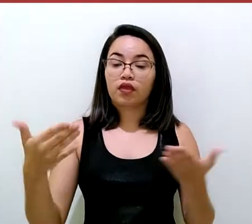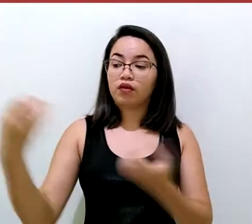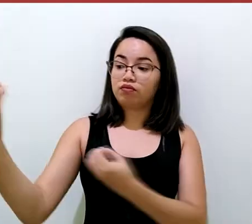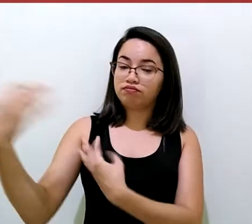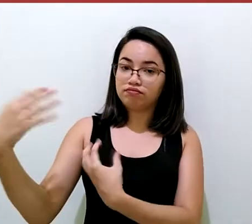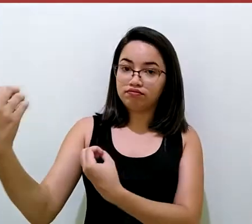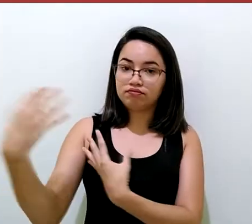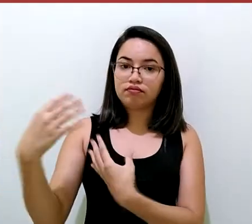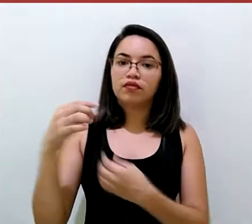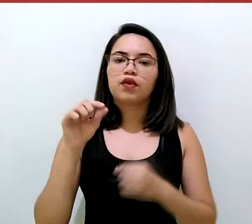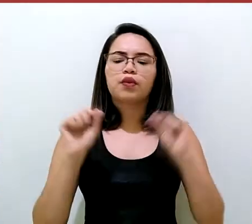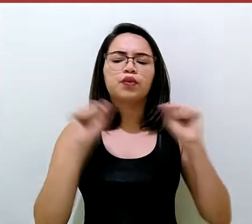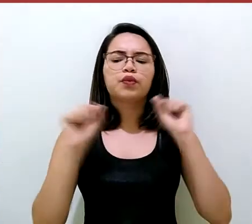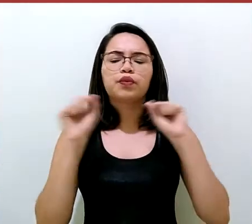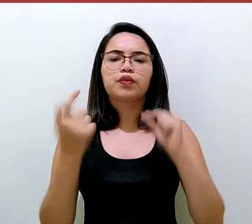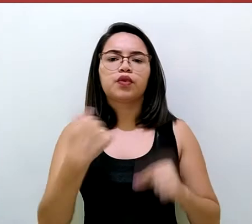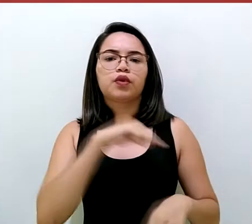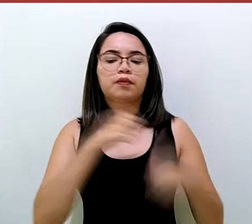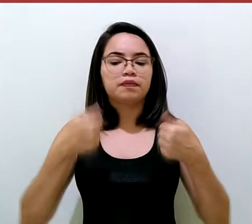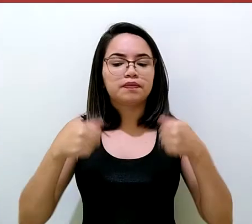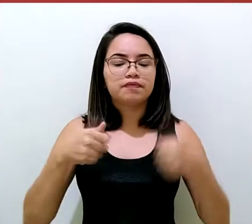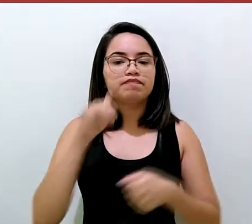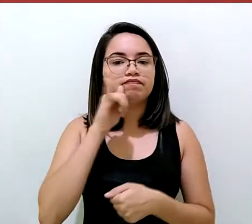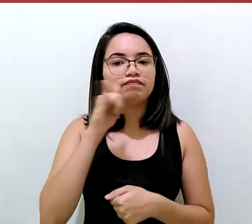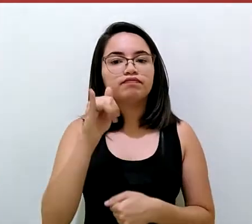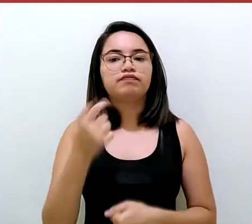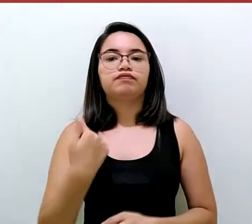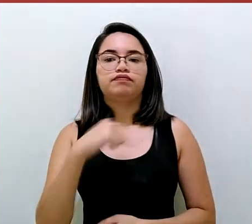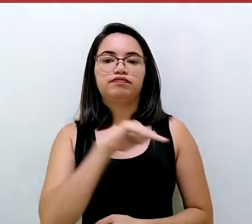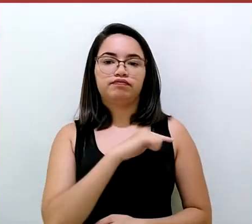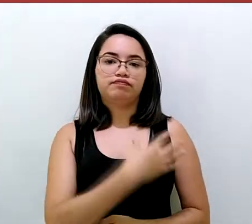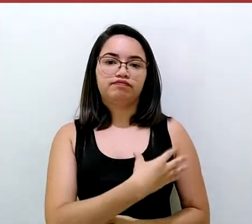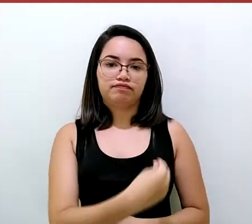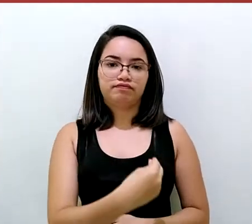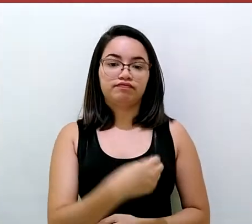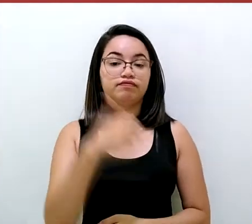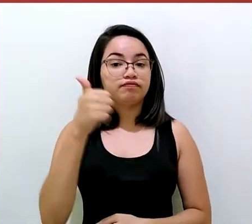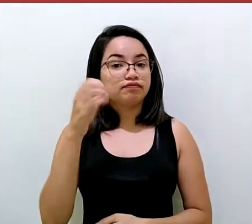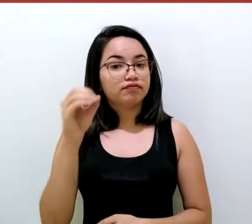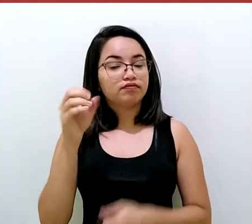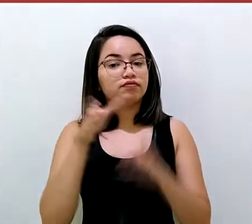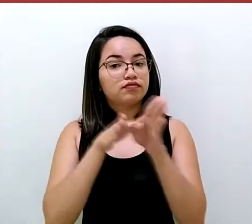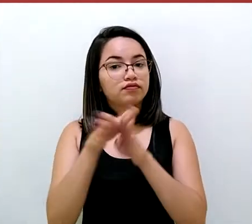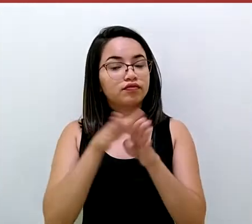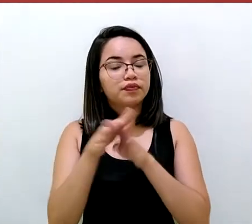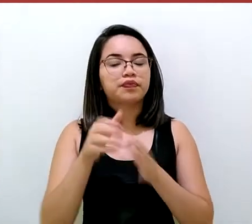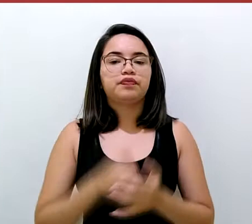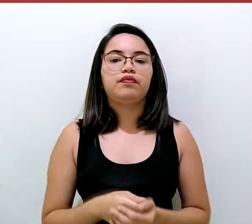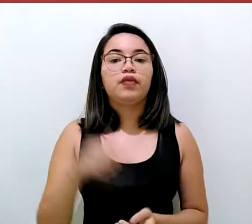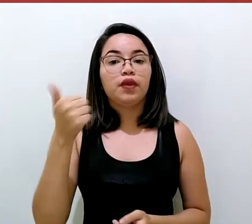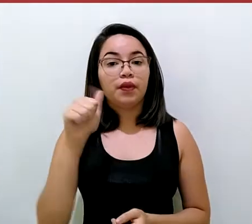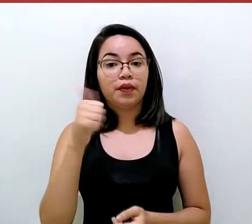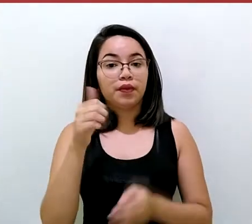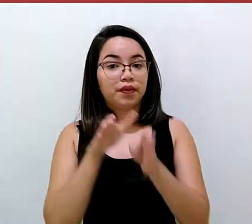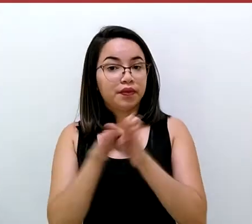nos ensina o que devemos dizer aos nossos filhos. 10 conselhos. O